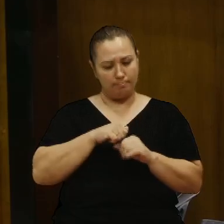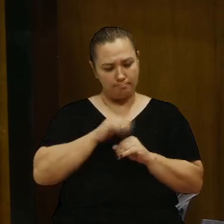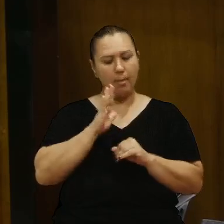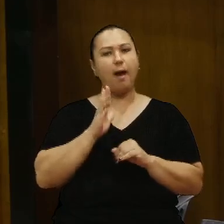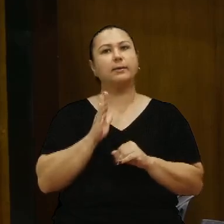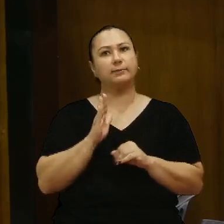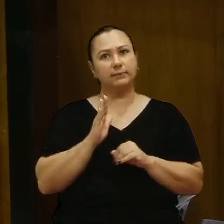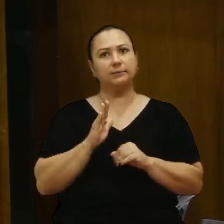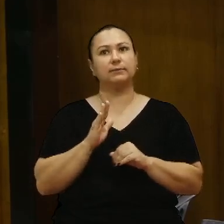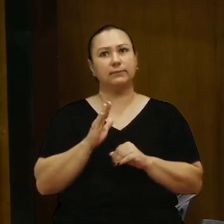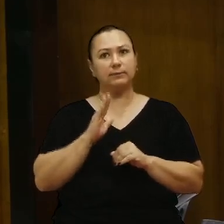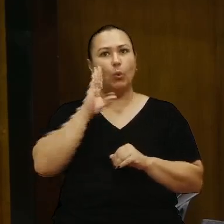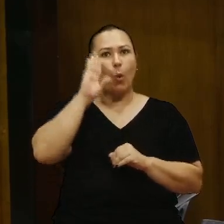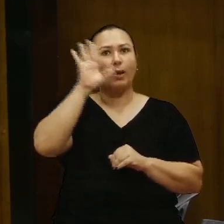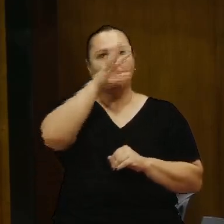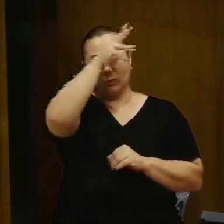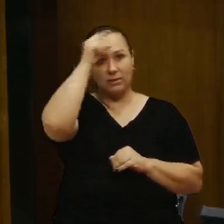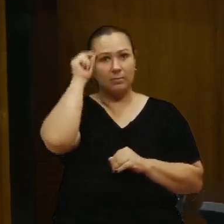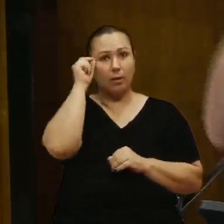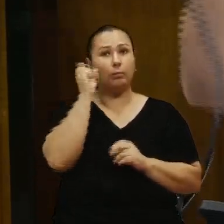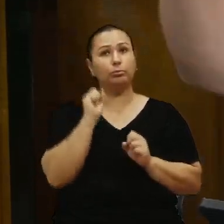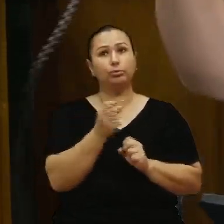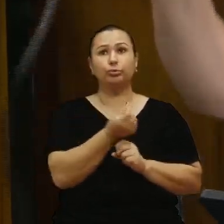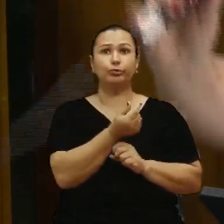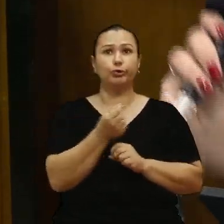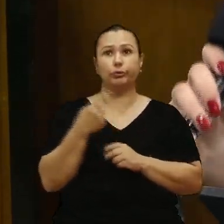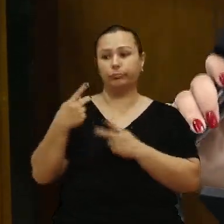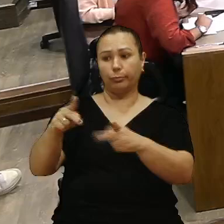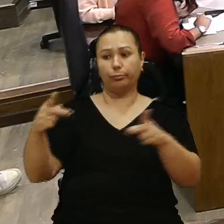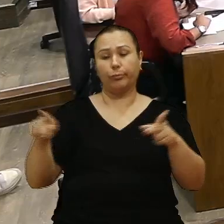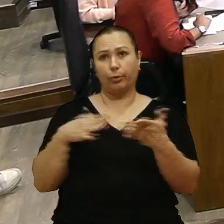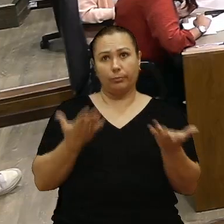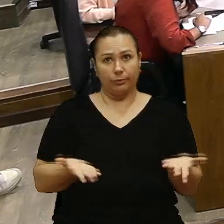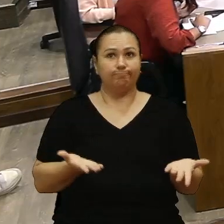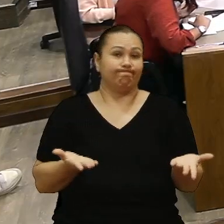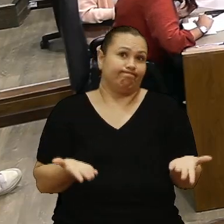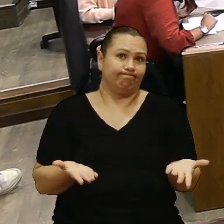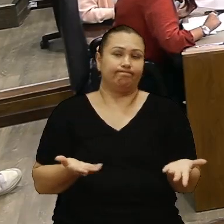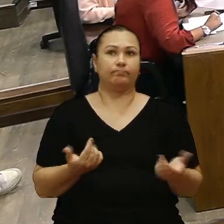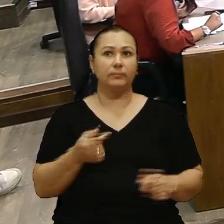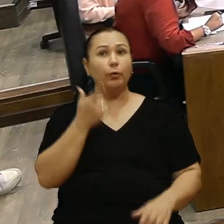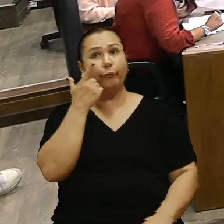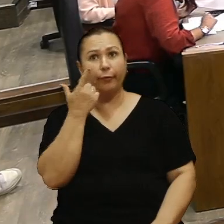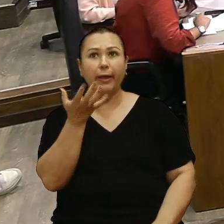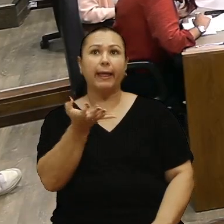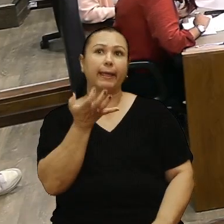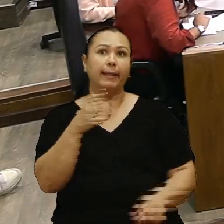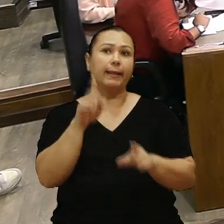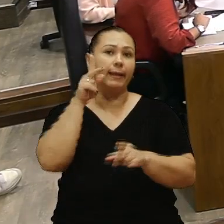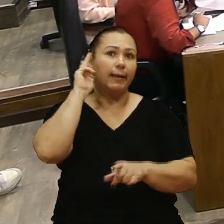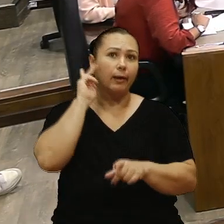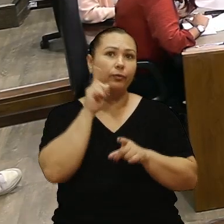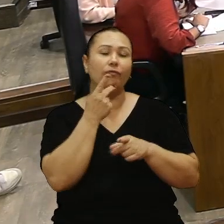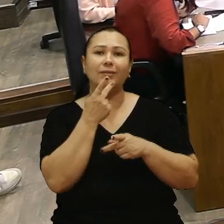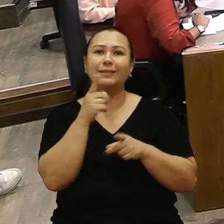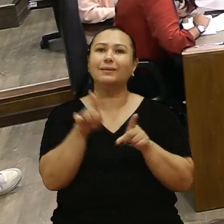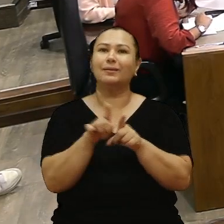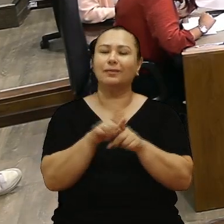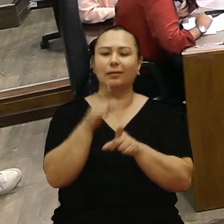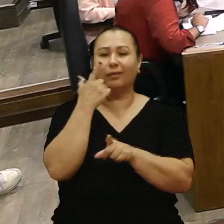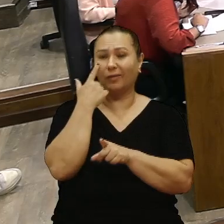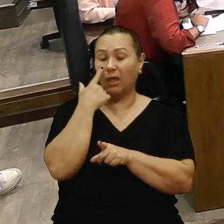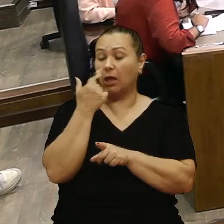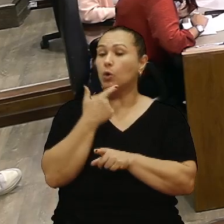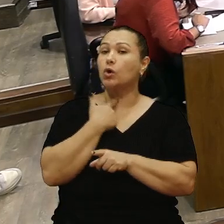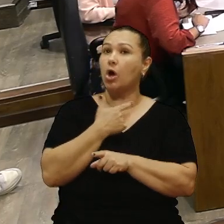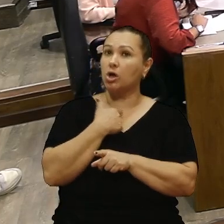na cidade e esse dinheiro poderia ficar para a guarda. E para quem quiser ver a última Festa da Uva, eu gosto de trabalhar sempre com os